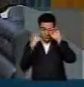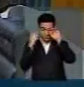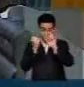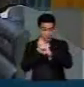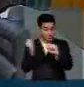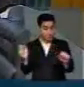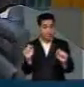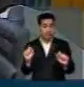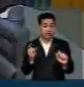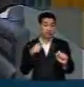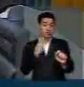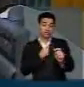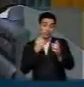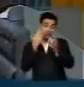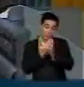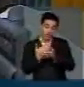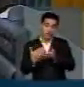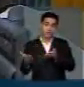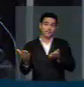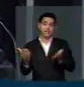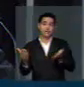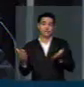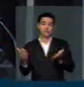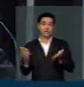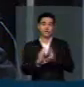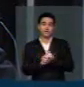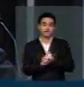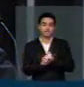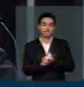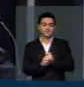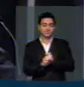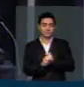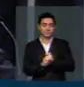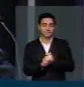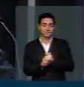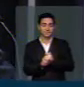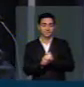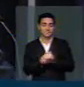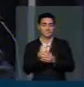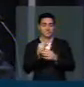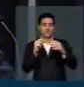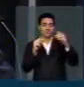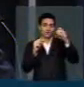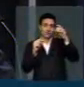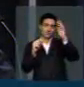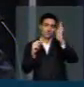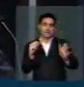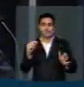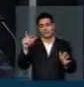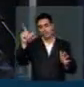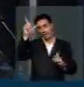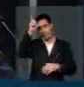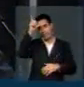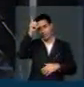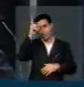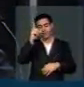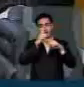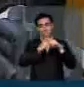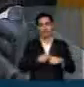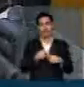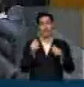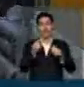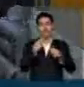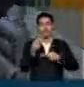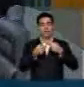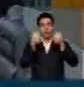gente começar aqui falando depois do Brasil e Alemanha sem dizer ao povo